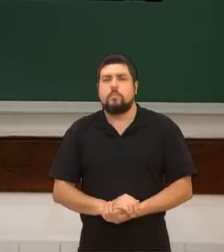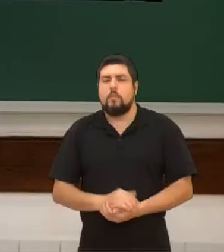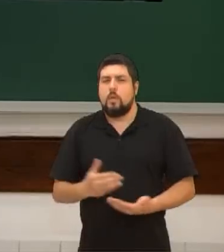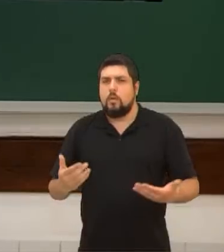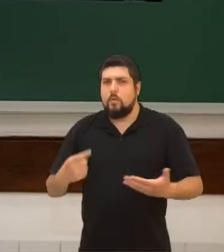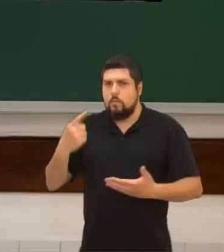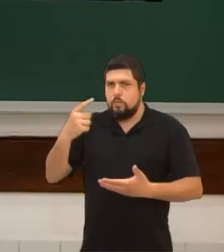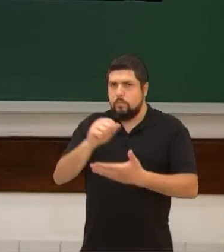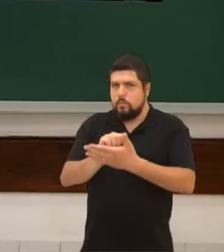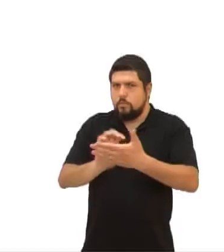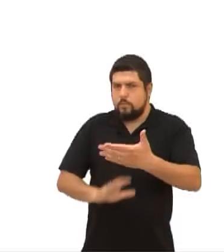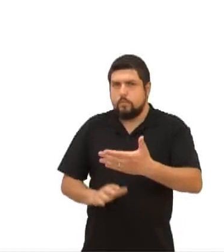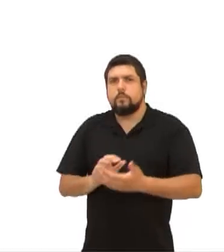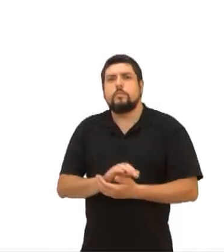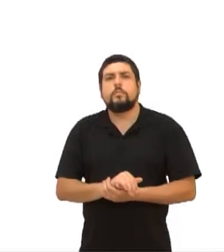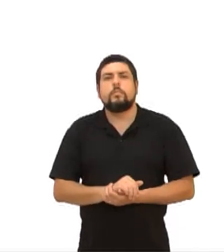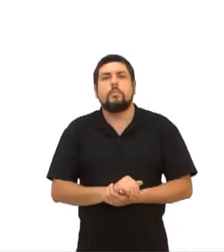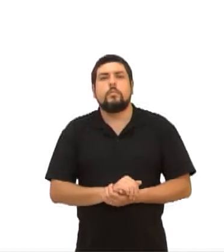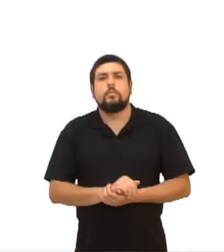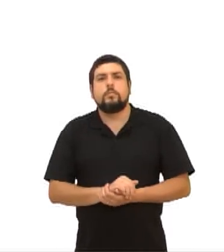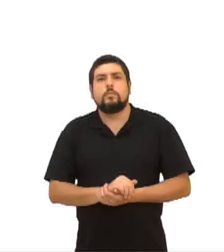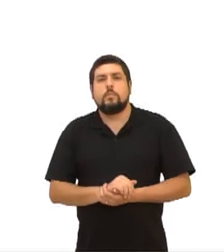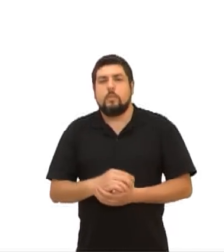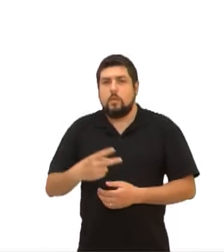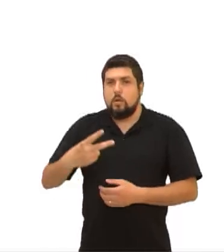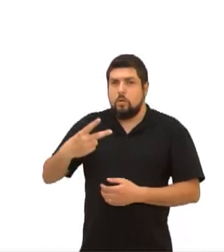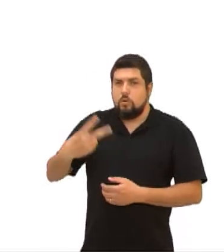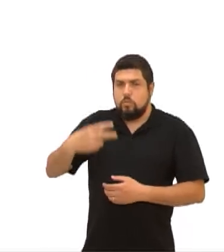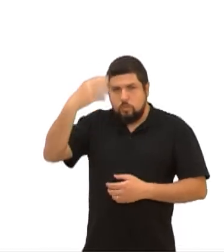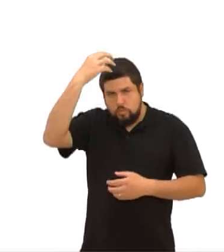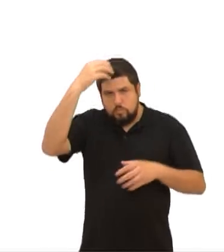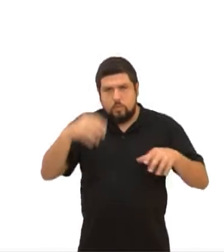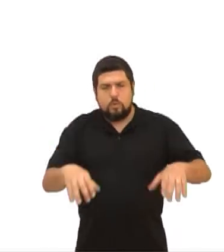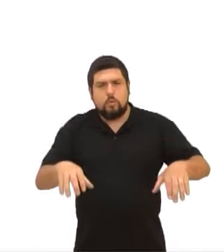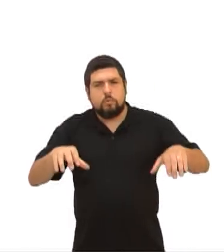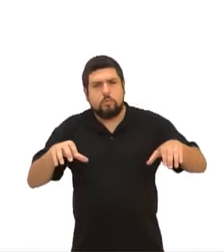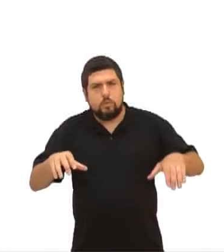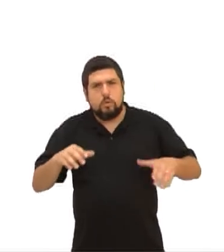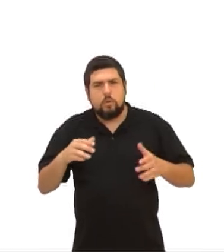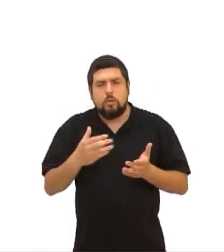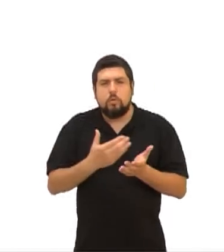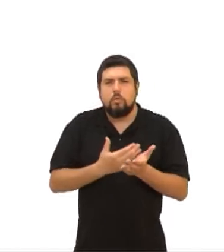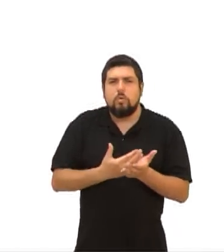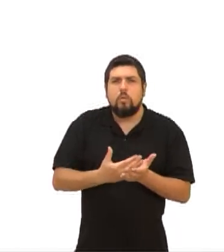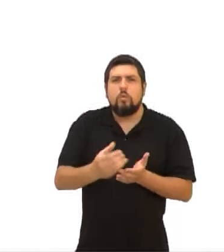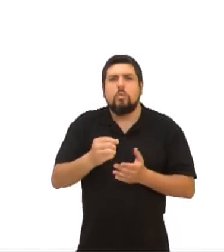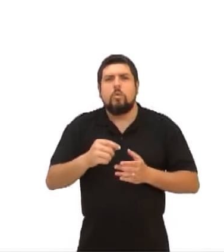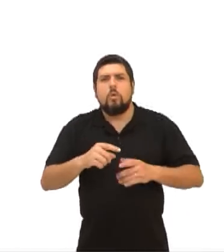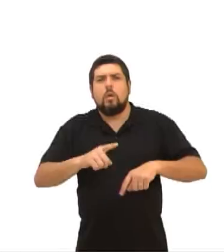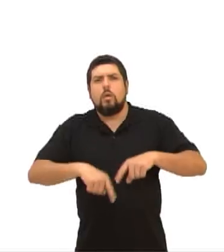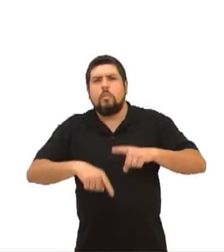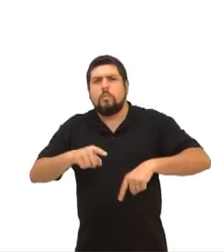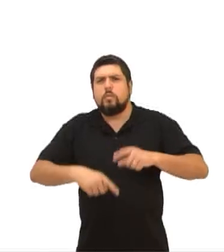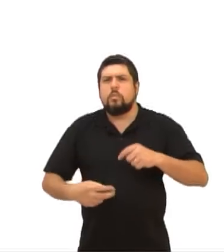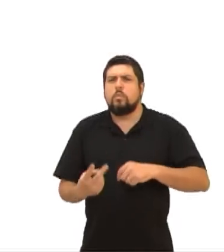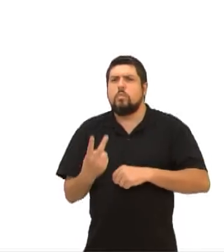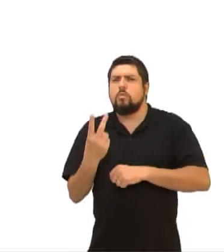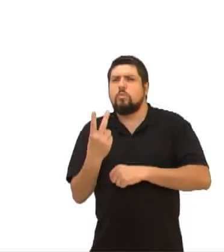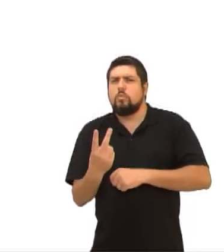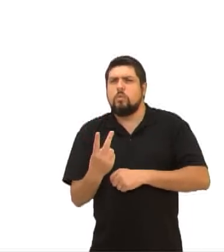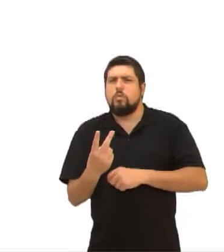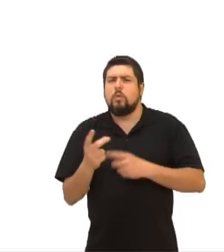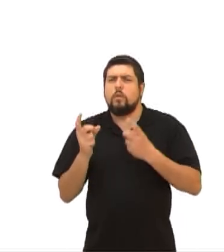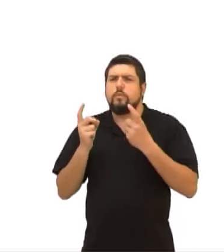para vocês, no início do Segundo Reinado, quais eram os dois principais produtos da economia no